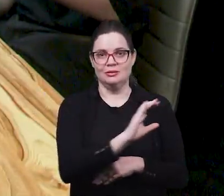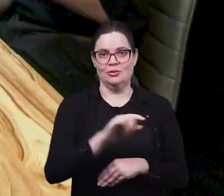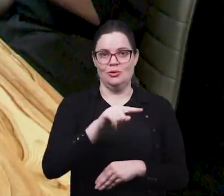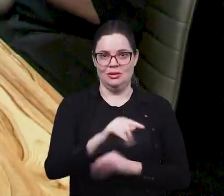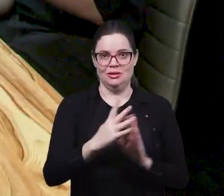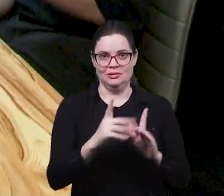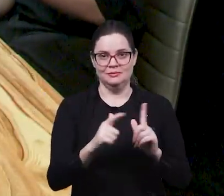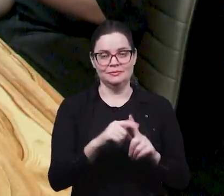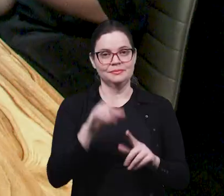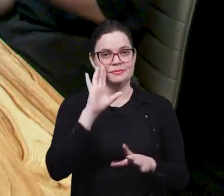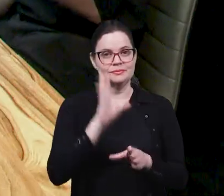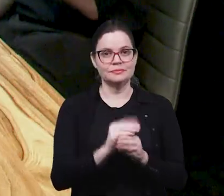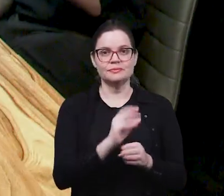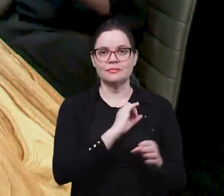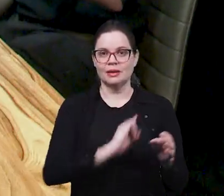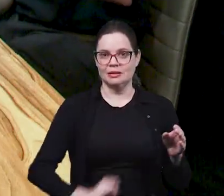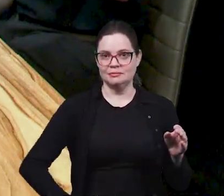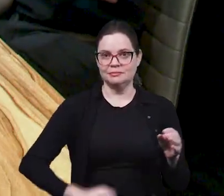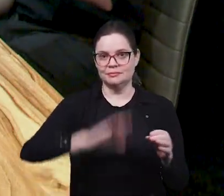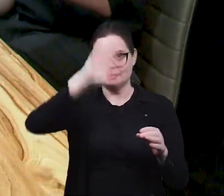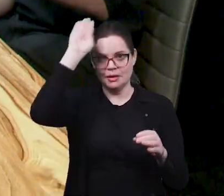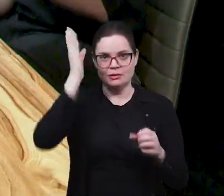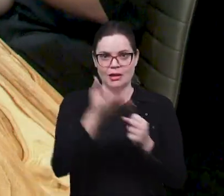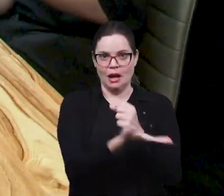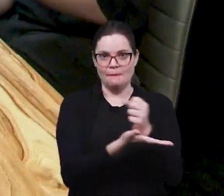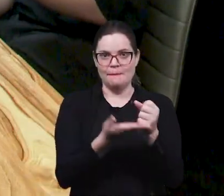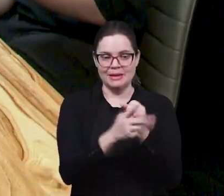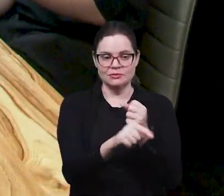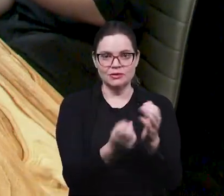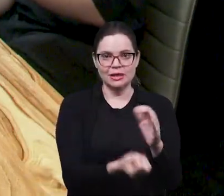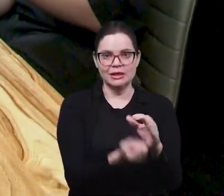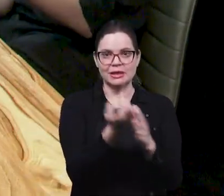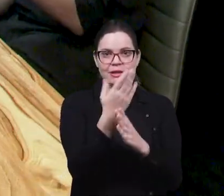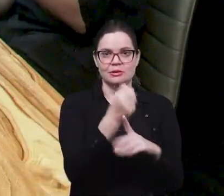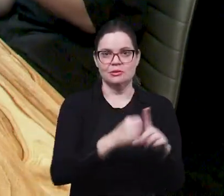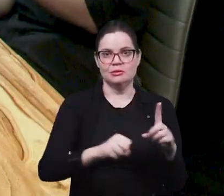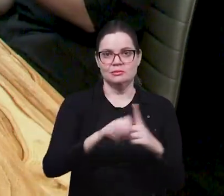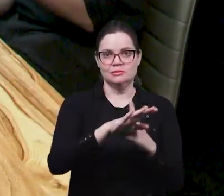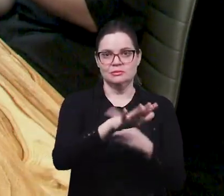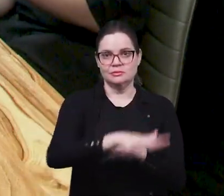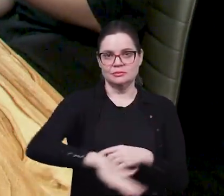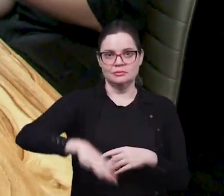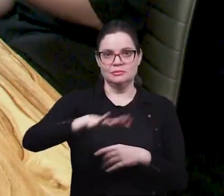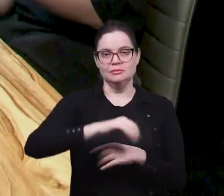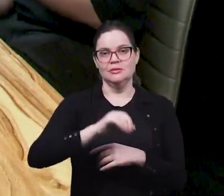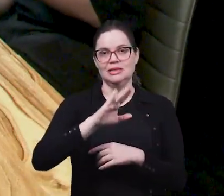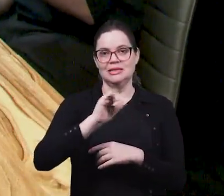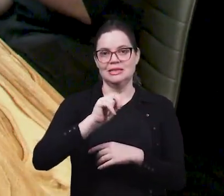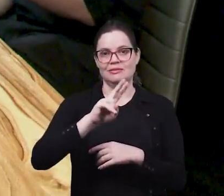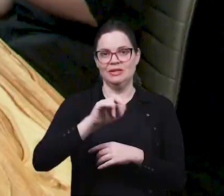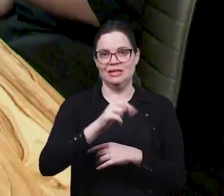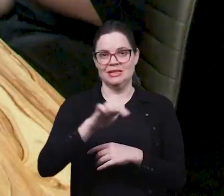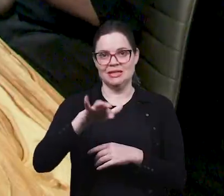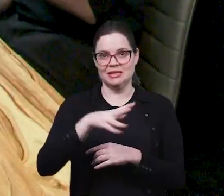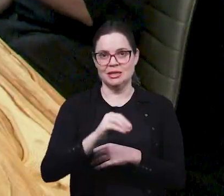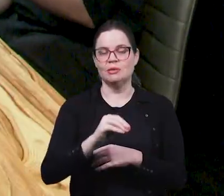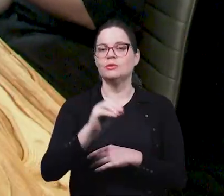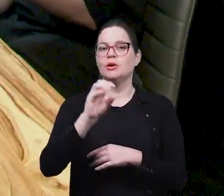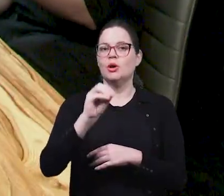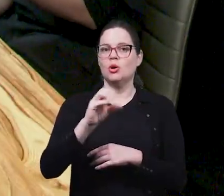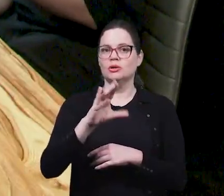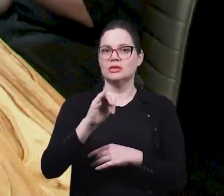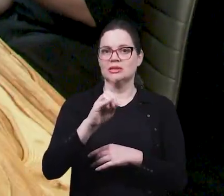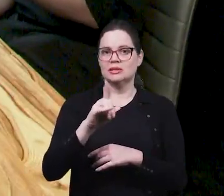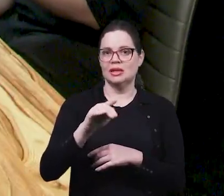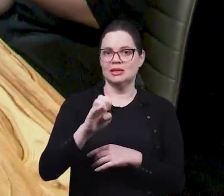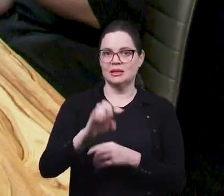bases daquilo que foi o Império Romano, se fez a civilização ocidental. Sim. E essa civilização tem lutado e fracassado